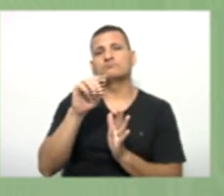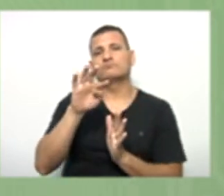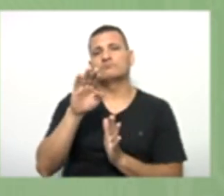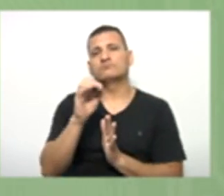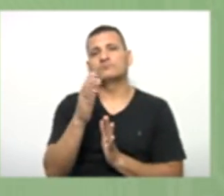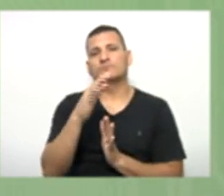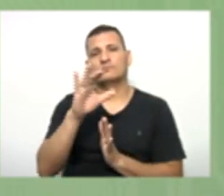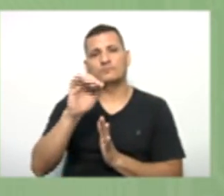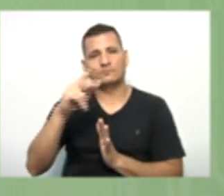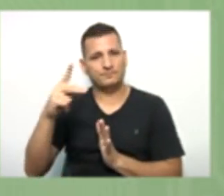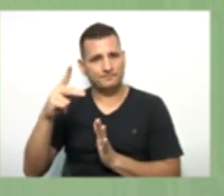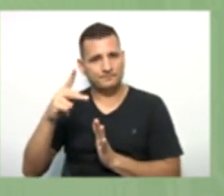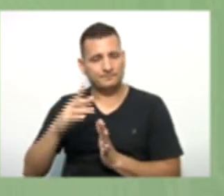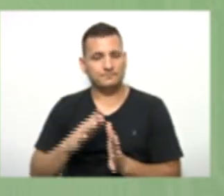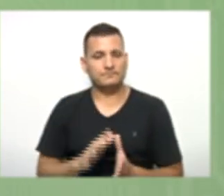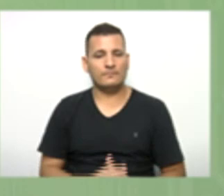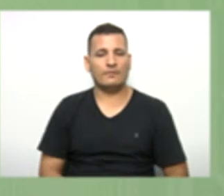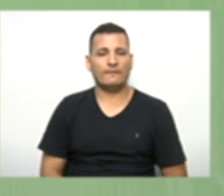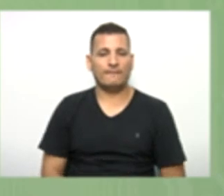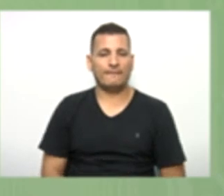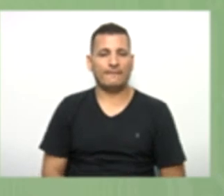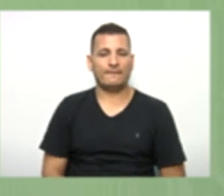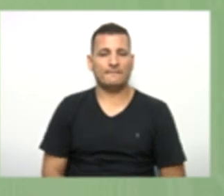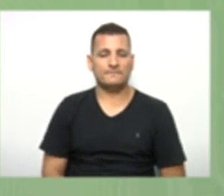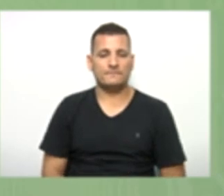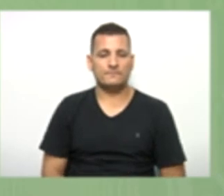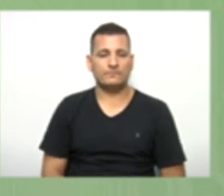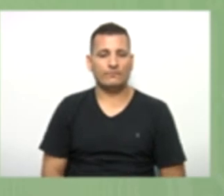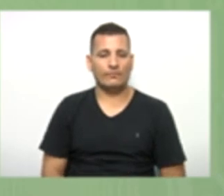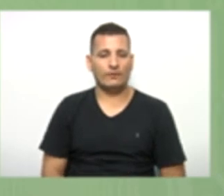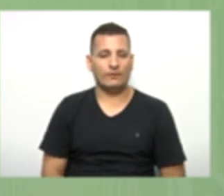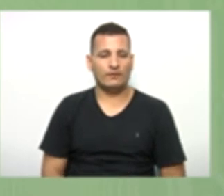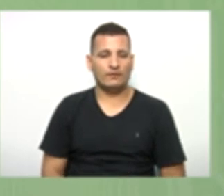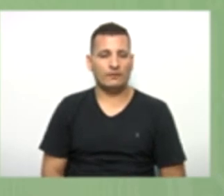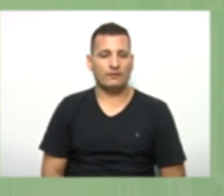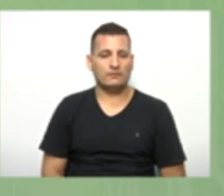cooperativo. Continuando, questão 3.